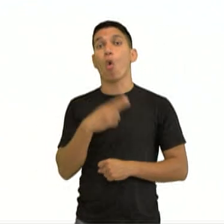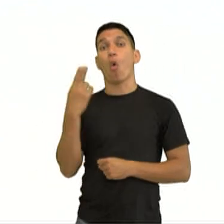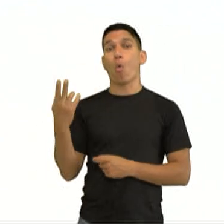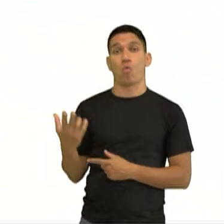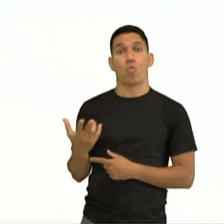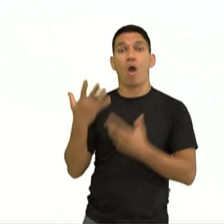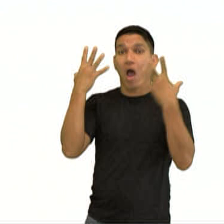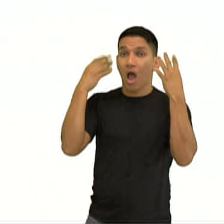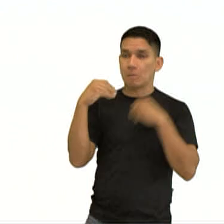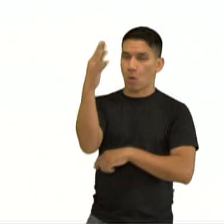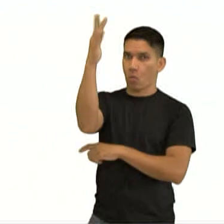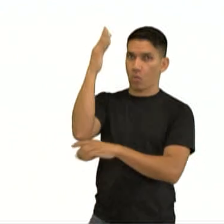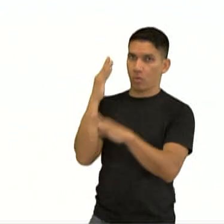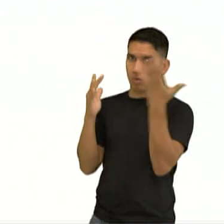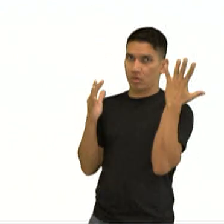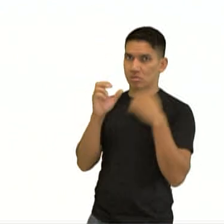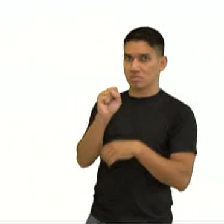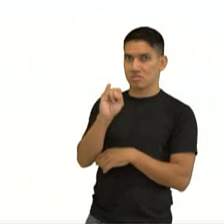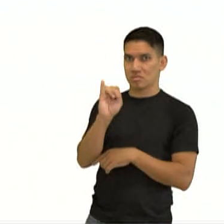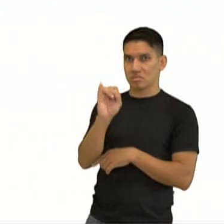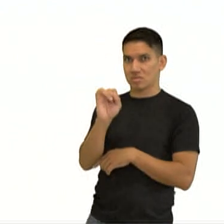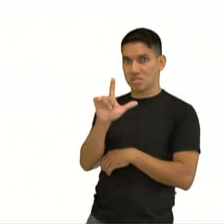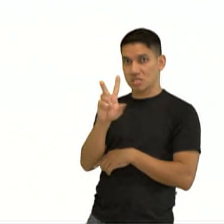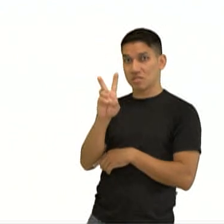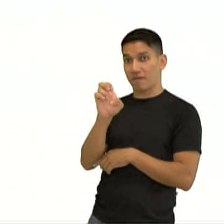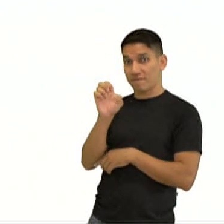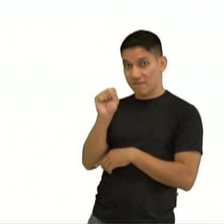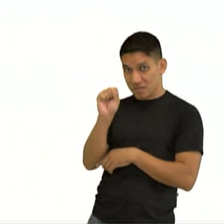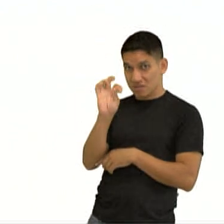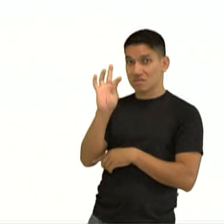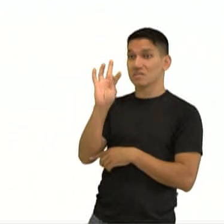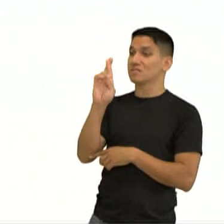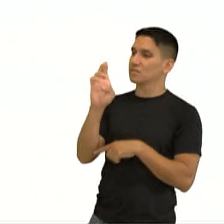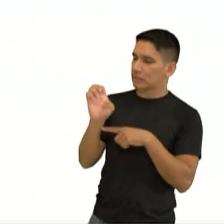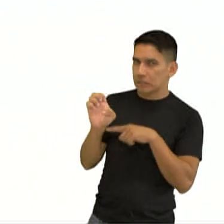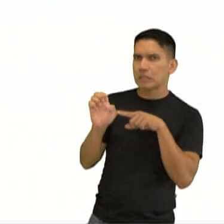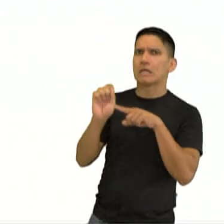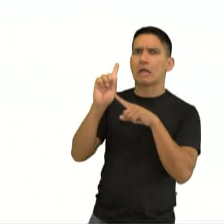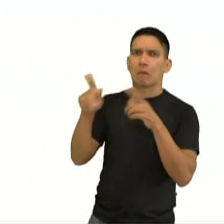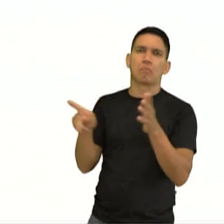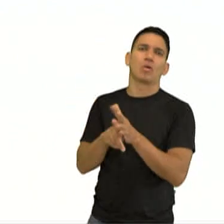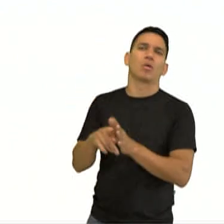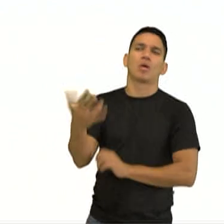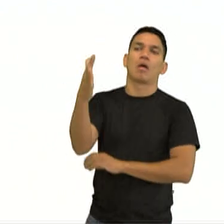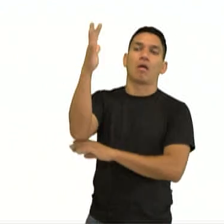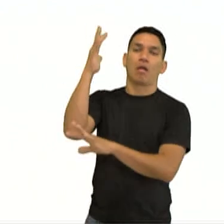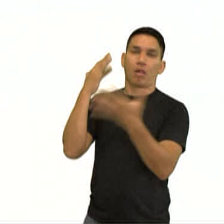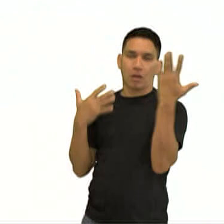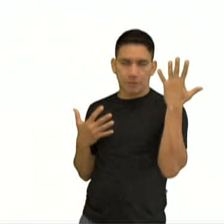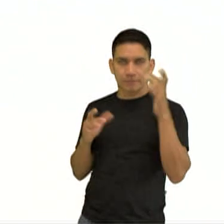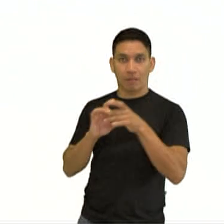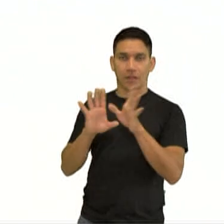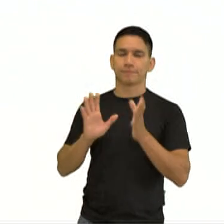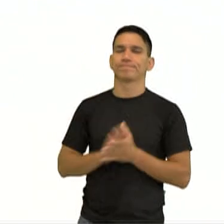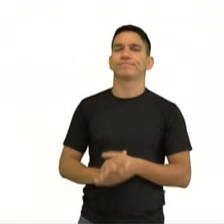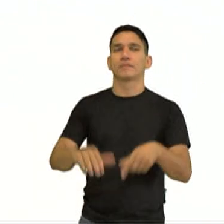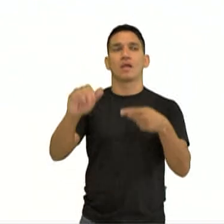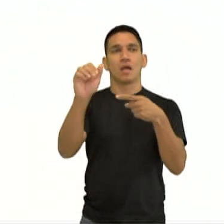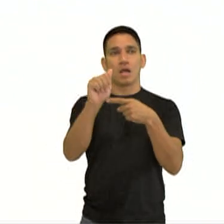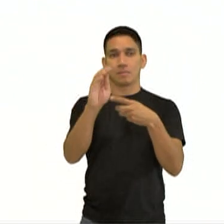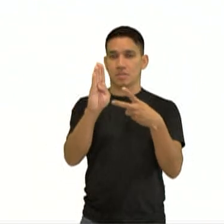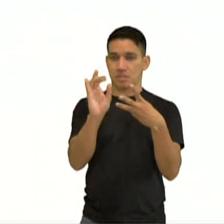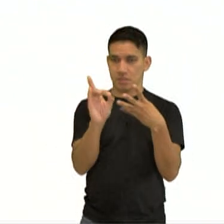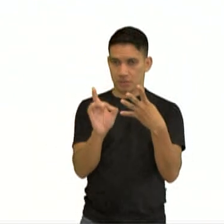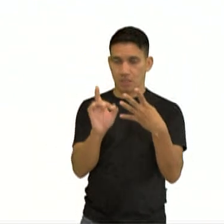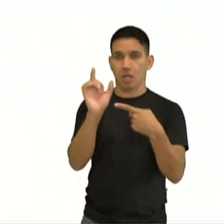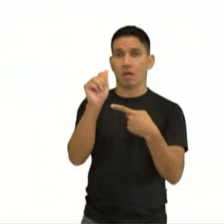silvestre, lembra? Animal silvestre é aquele que não é domesticado, que está numa mata, que está num campo. Alternativa A, lavar bem